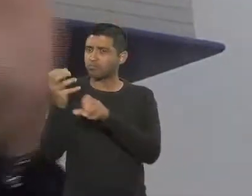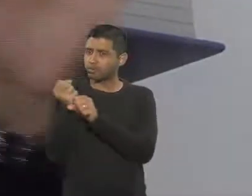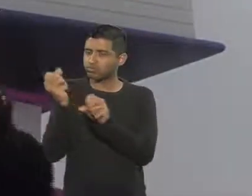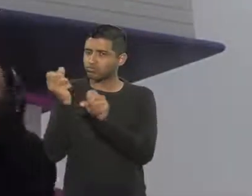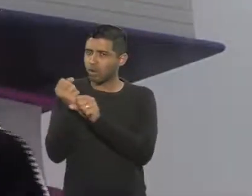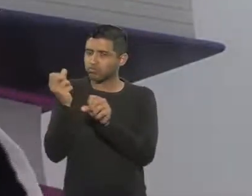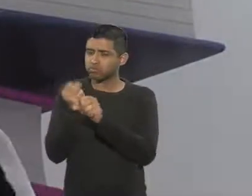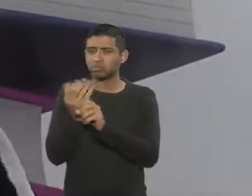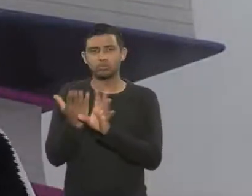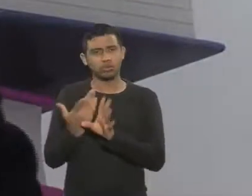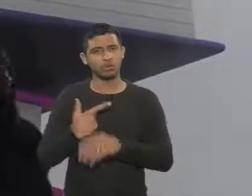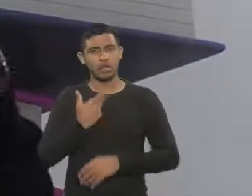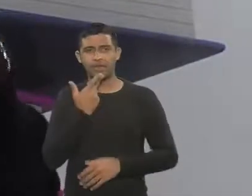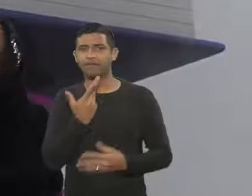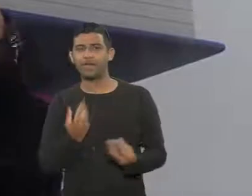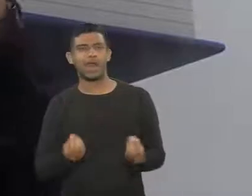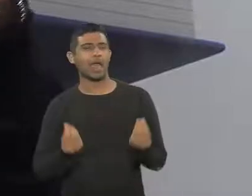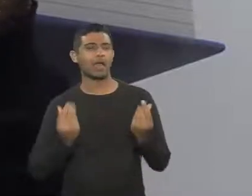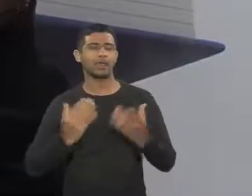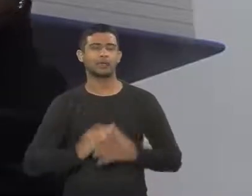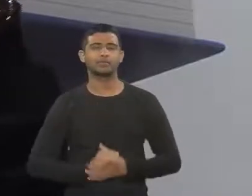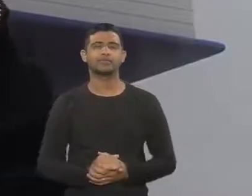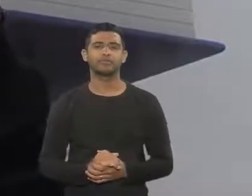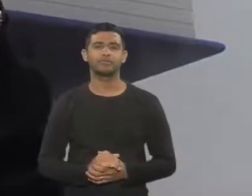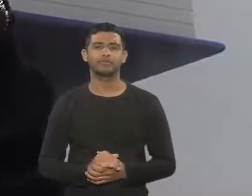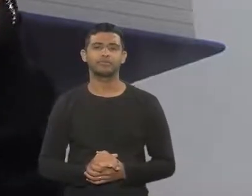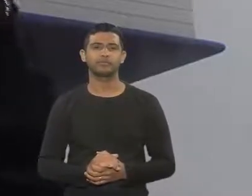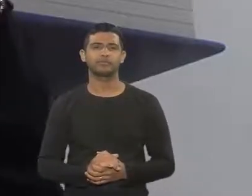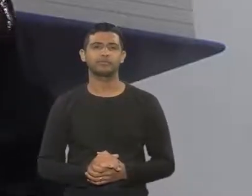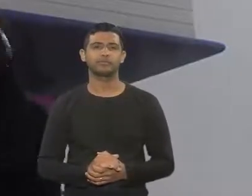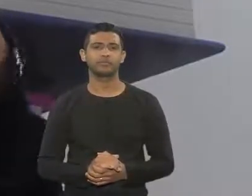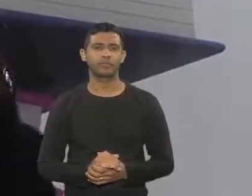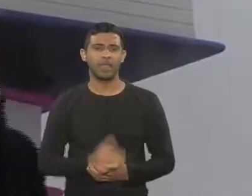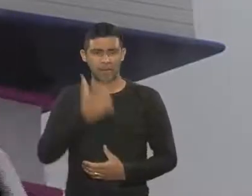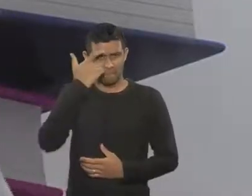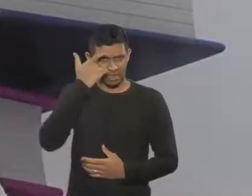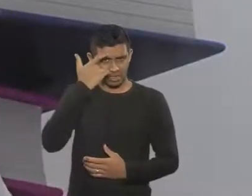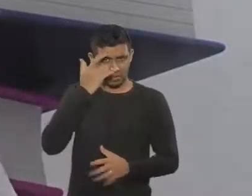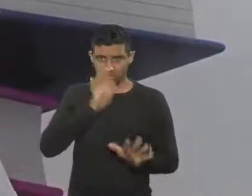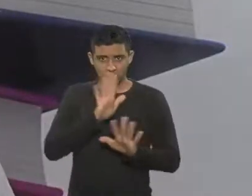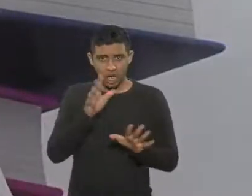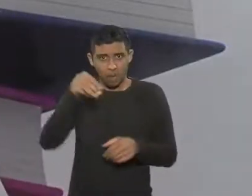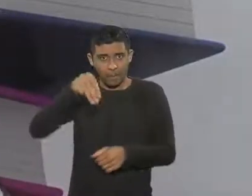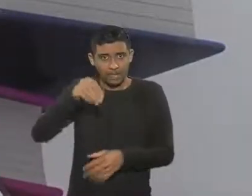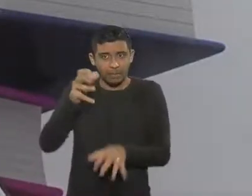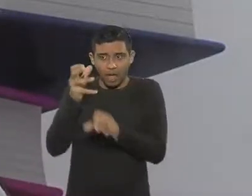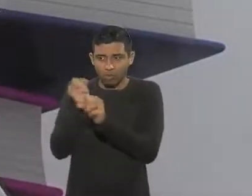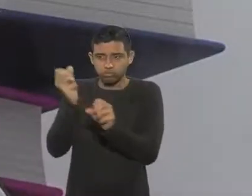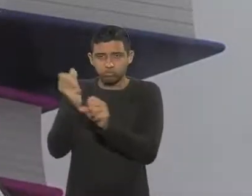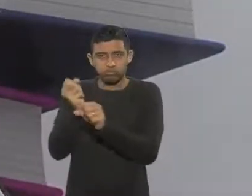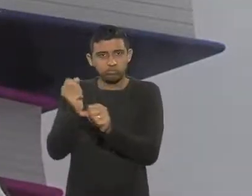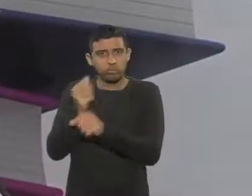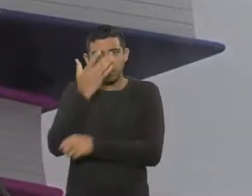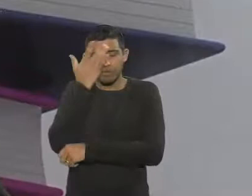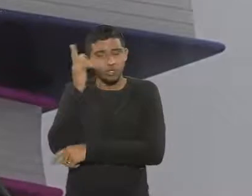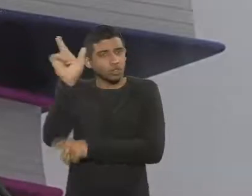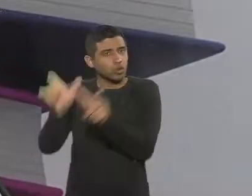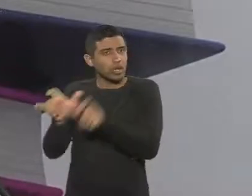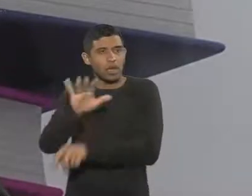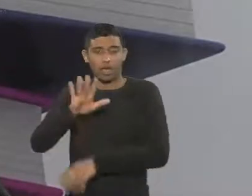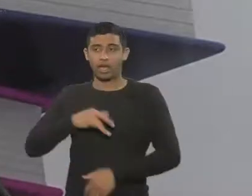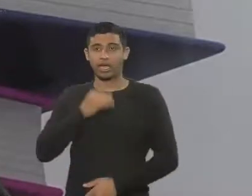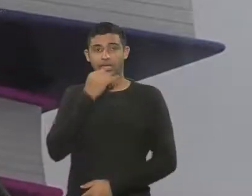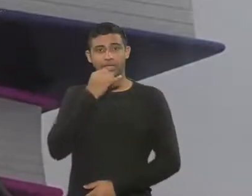matemática, nada relacionado a qualquer interferência de ideia, era cálculo. Aquelas pessoas